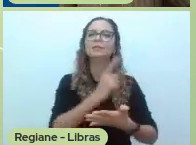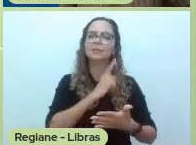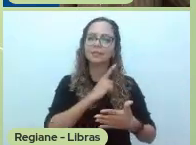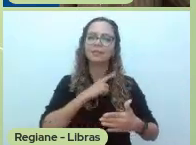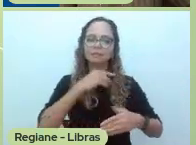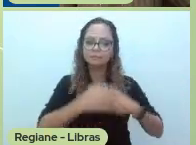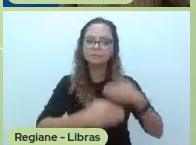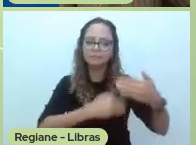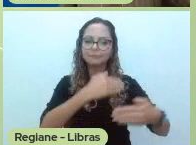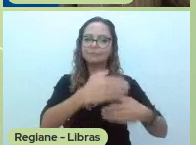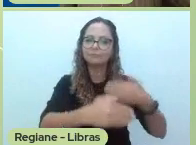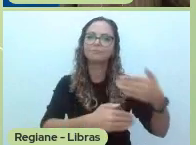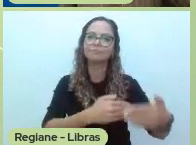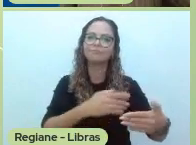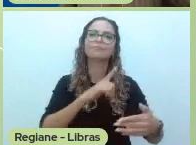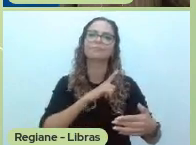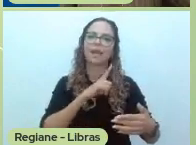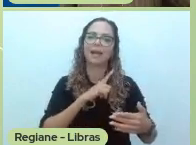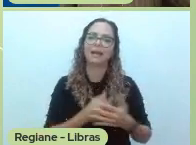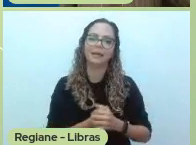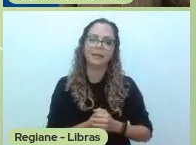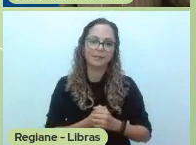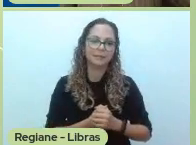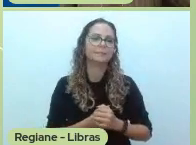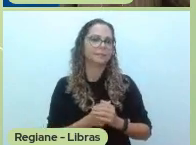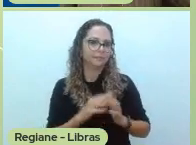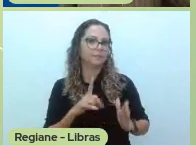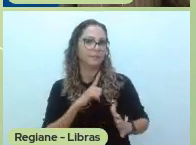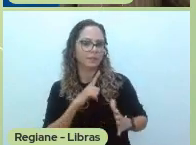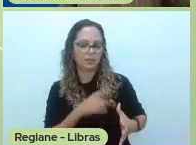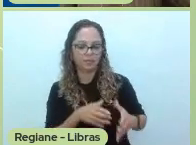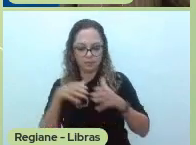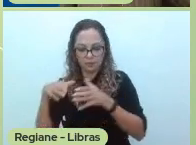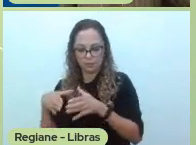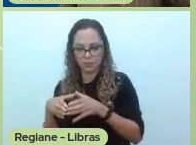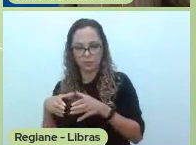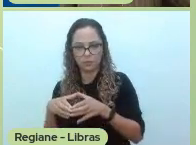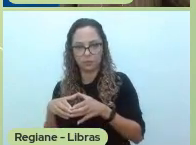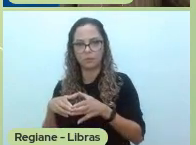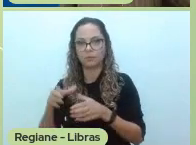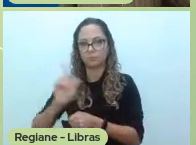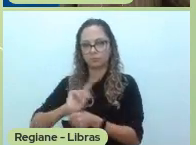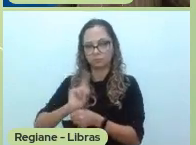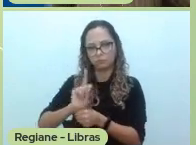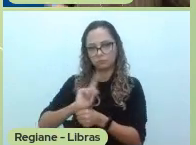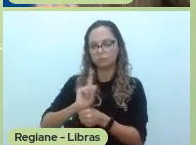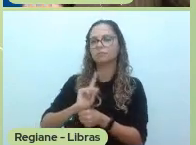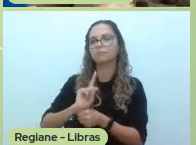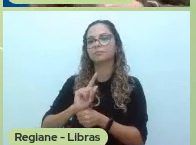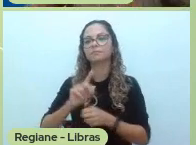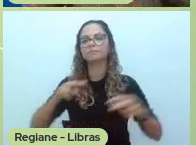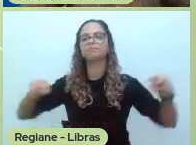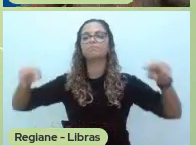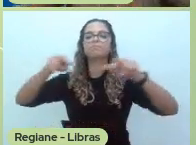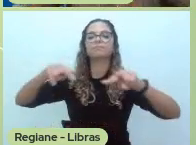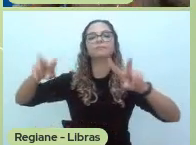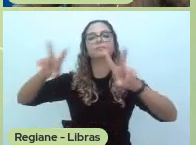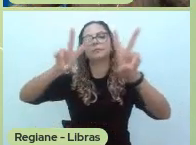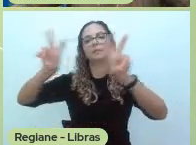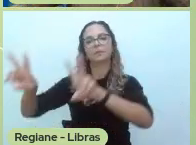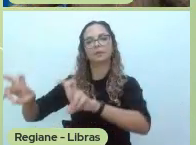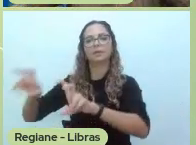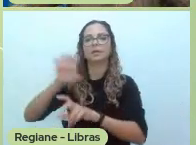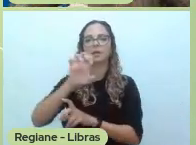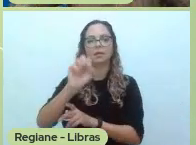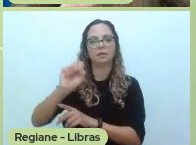enfim, então, assim, são formas de ter uma governança para tratar esses temas externos de ESG, e